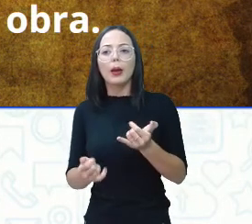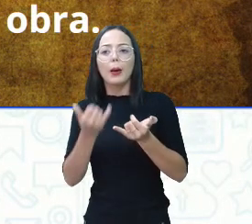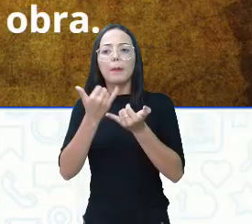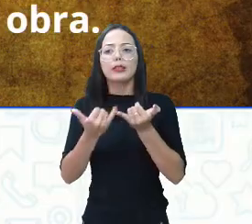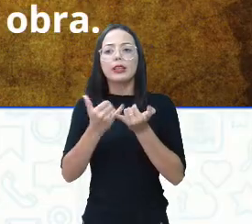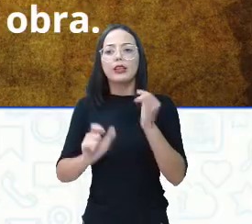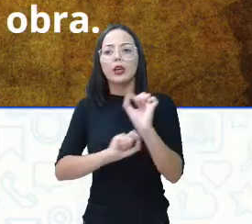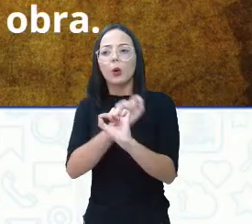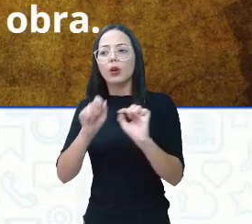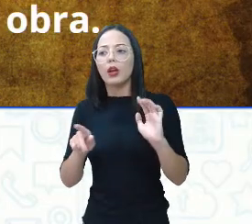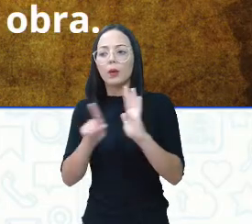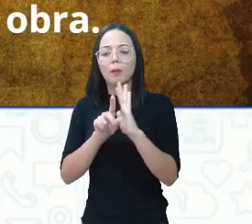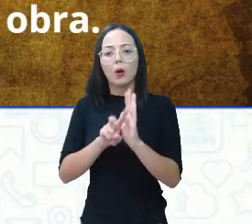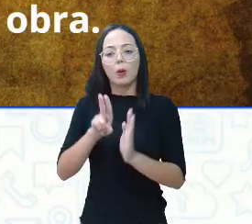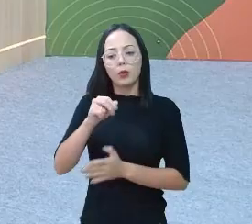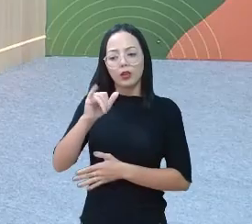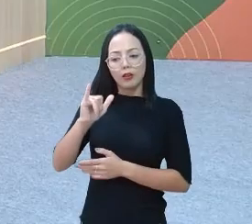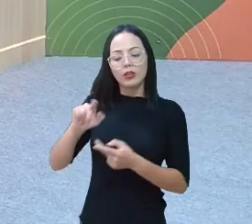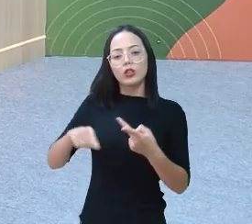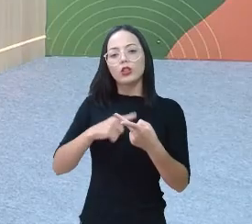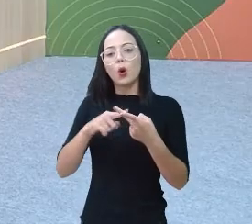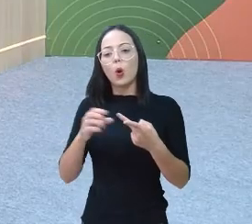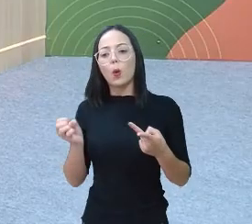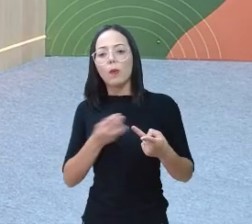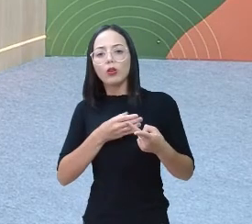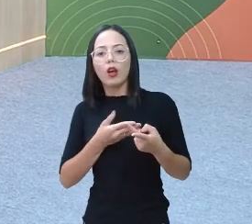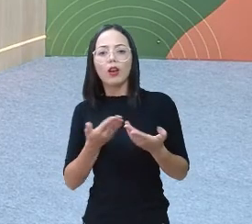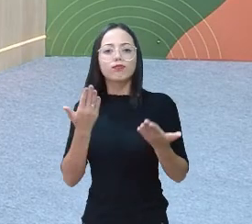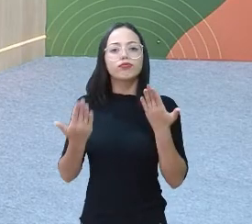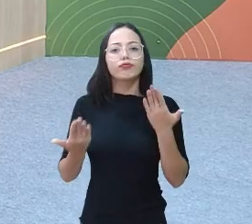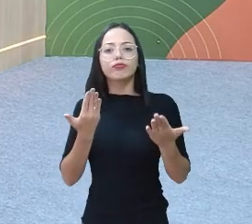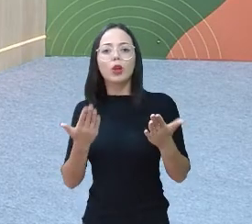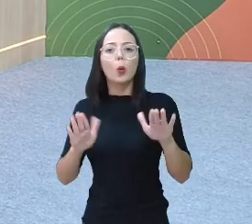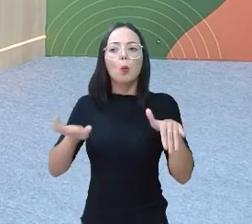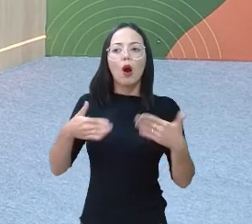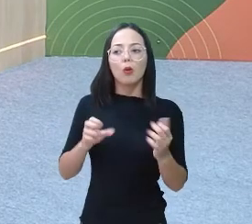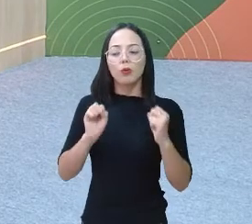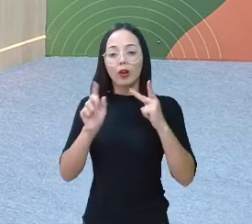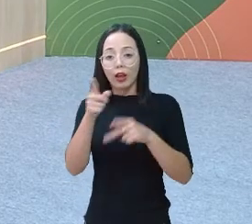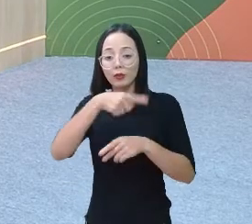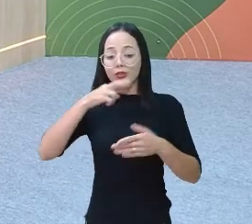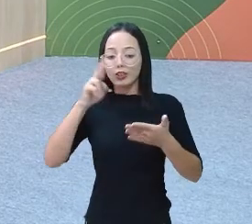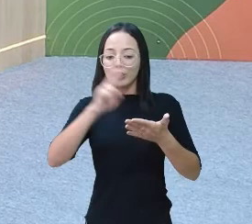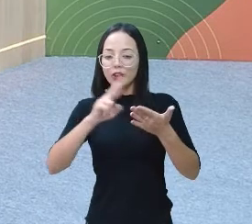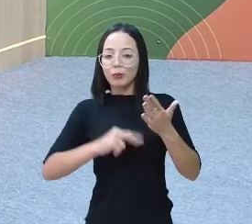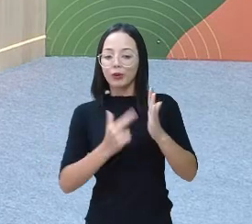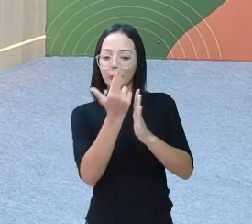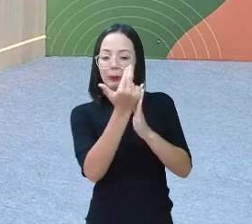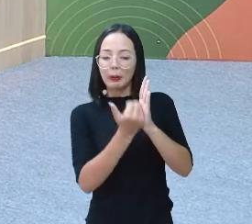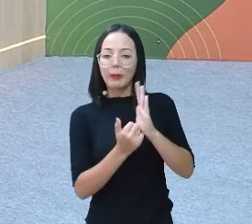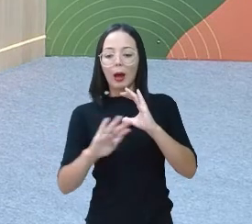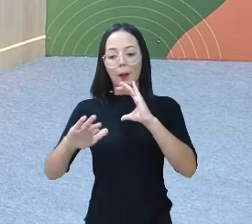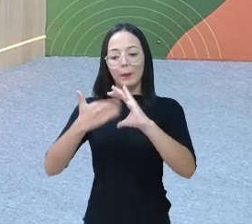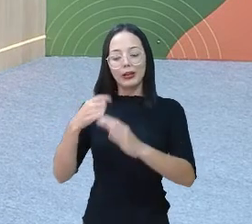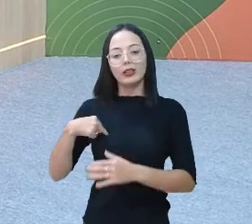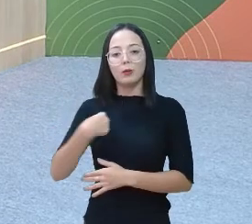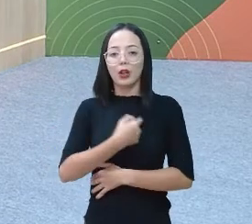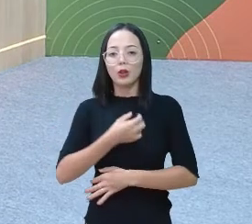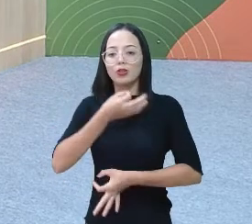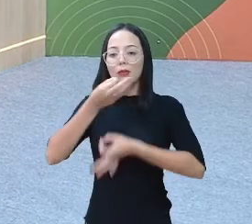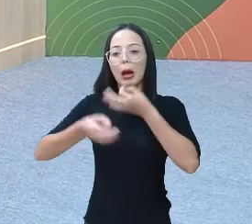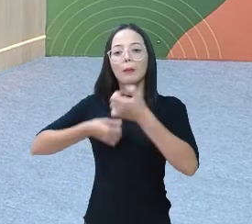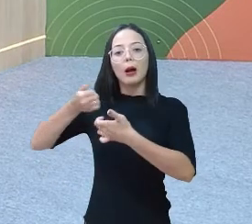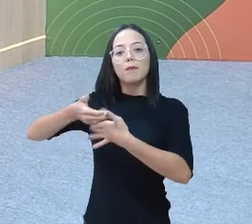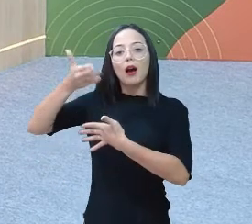com a versão do Da Vinci ou mais com a versão moderna, robótica, tá certo? Façam aí um desenho, mandem pra gente, comentem